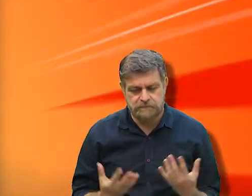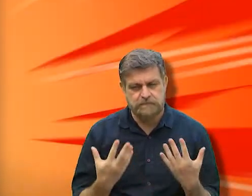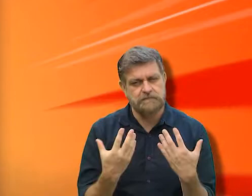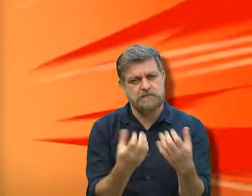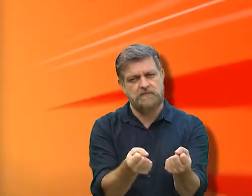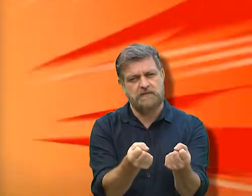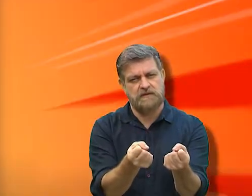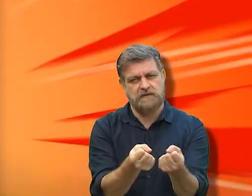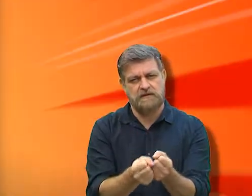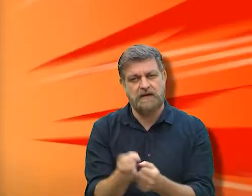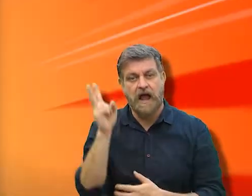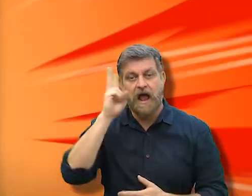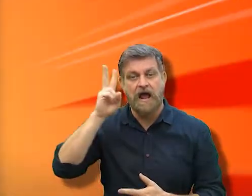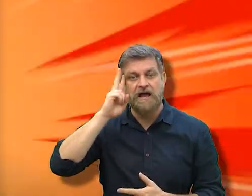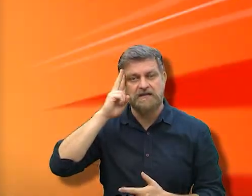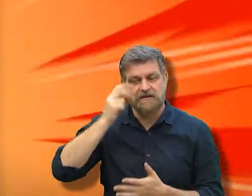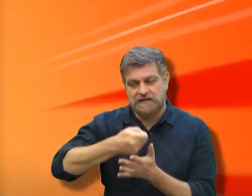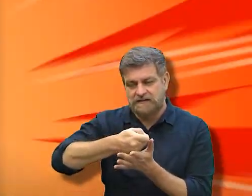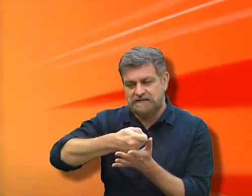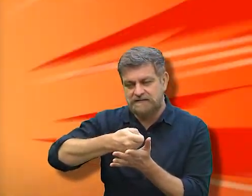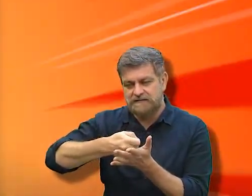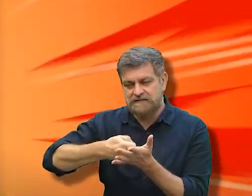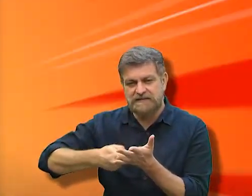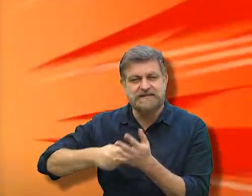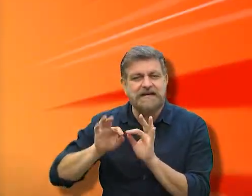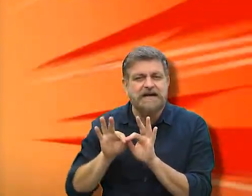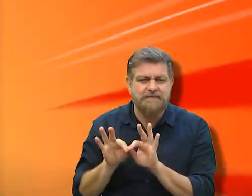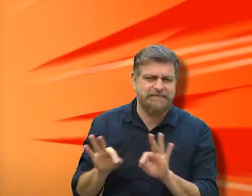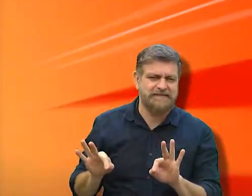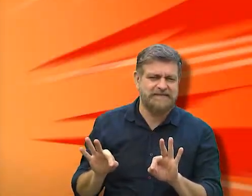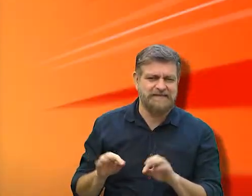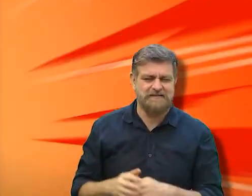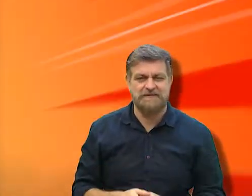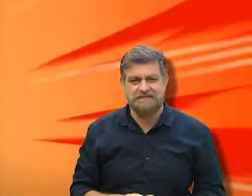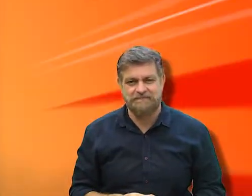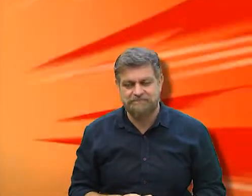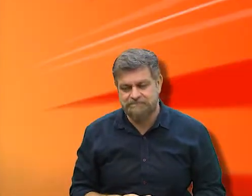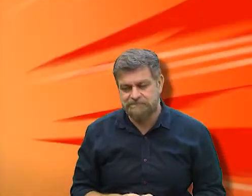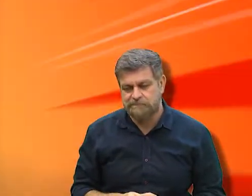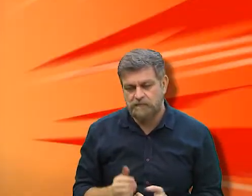na divulgação. Então, realmente, foi ótimo.